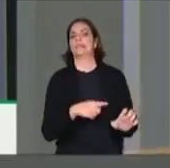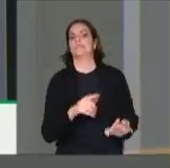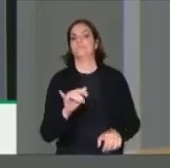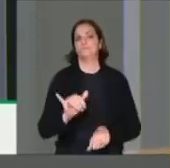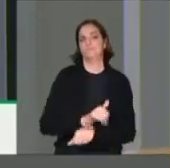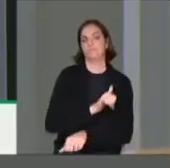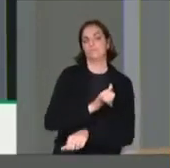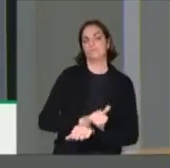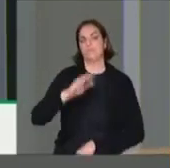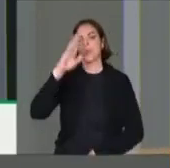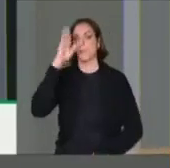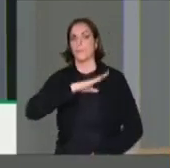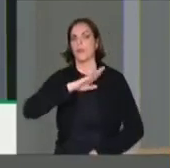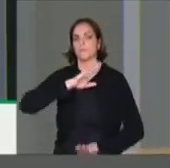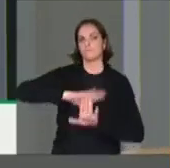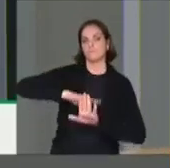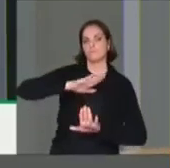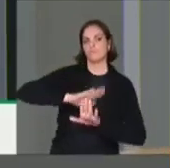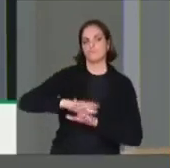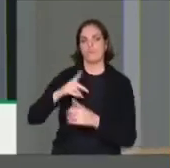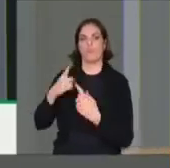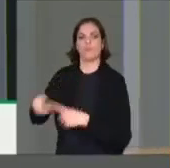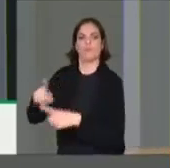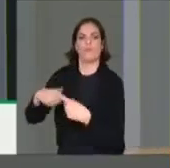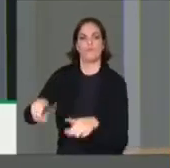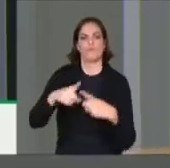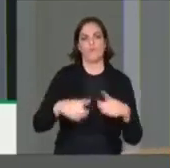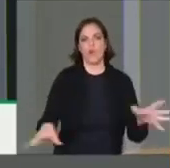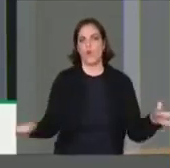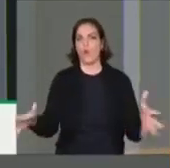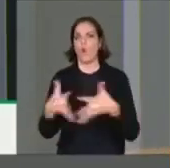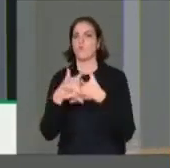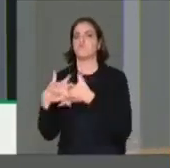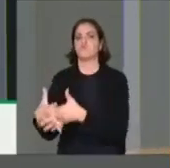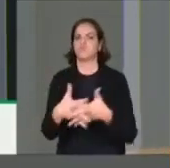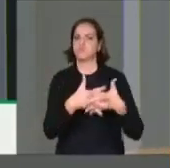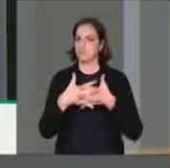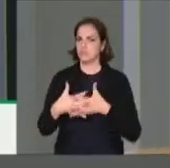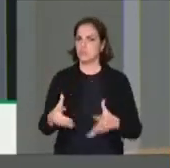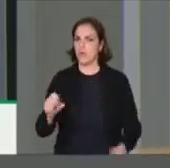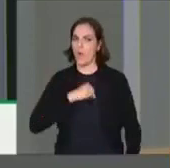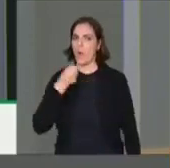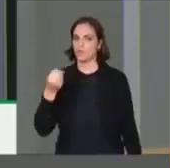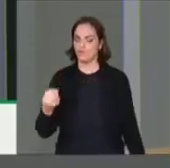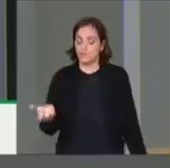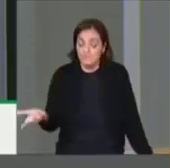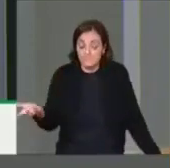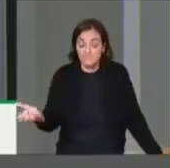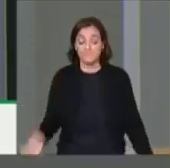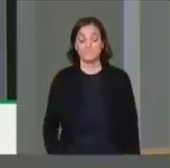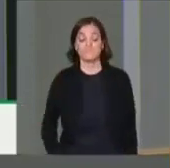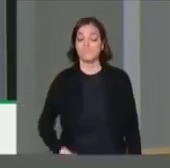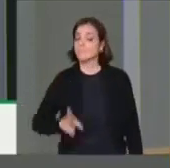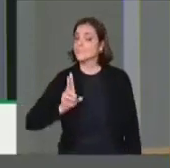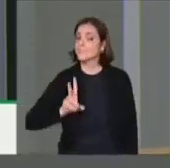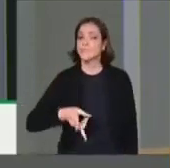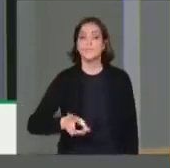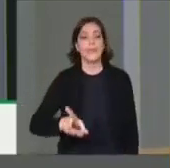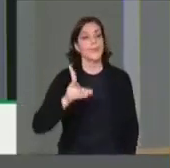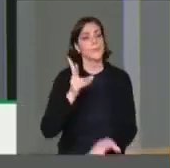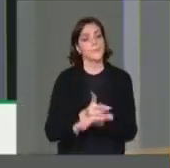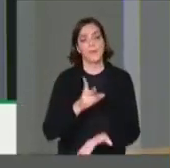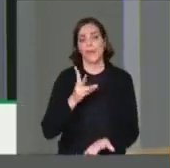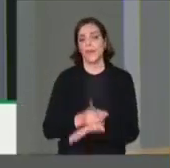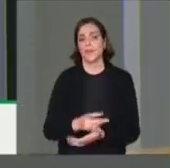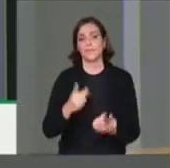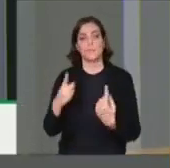usa a tática preferida, que é criar o caos na sociedade, semeando ódio. Essa é uma prática comum, semear